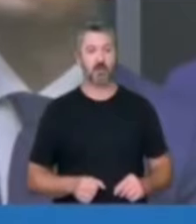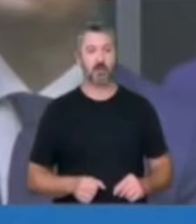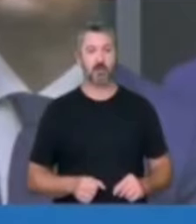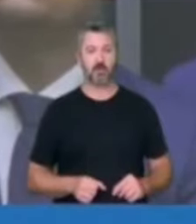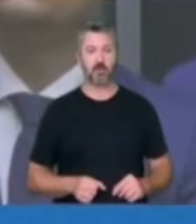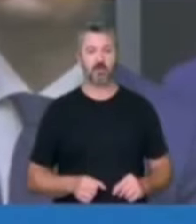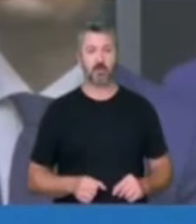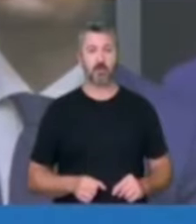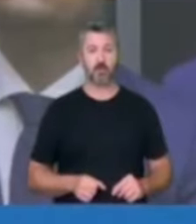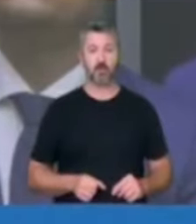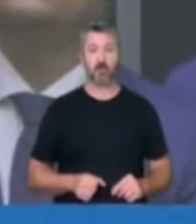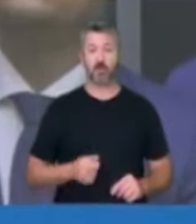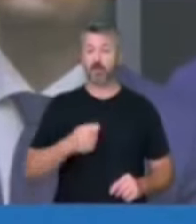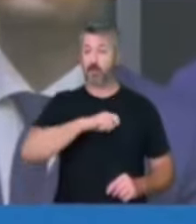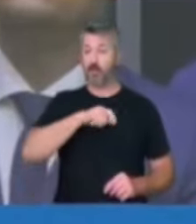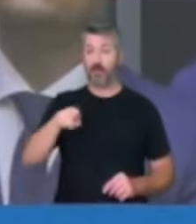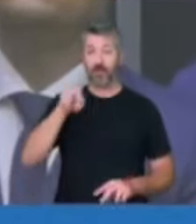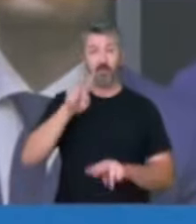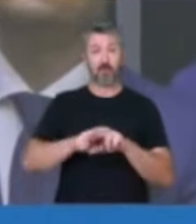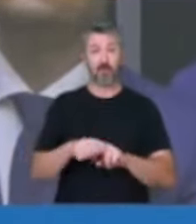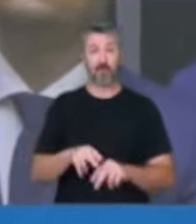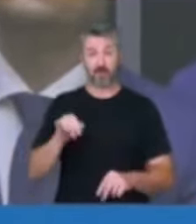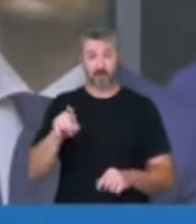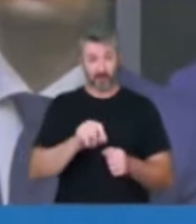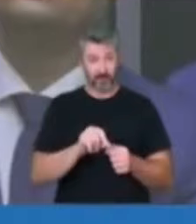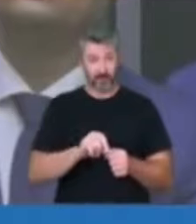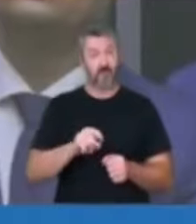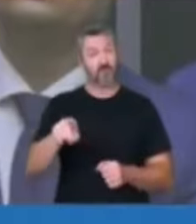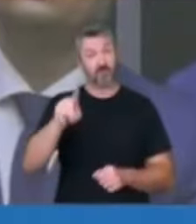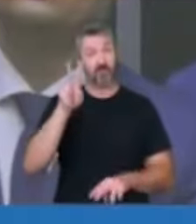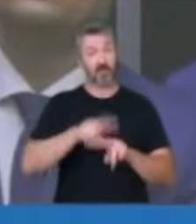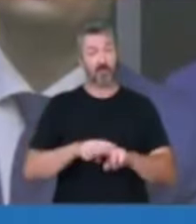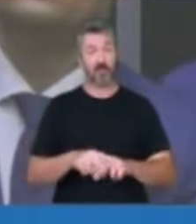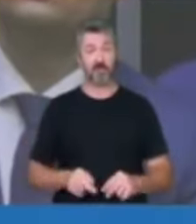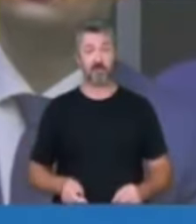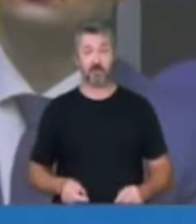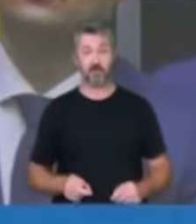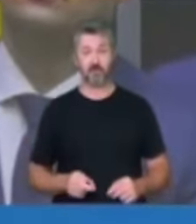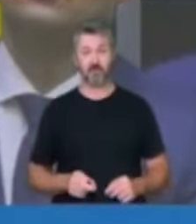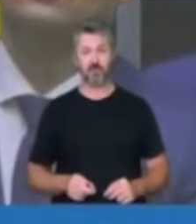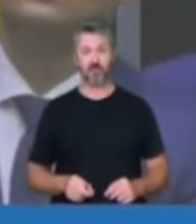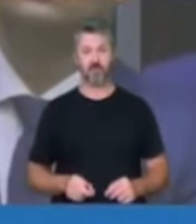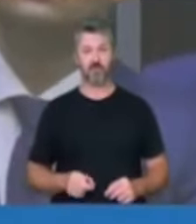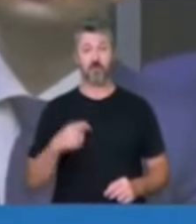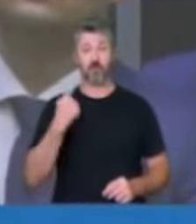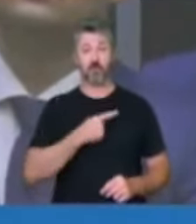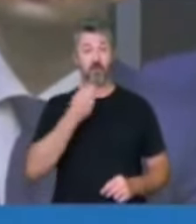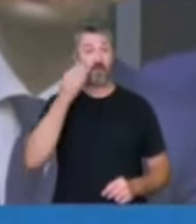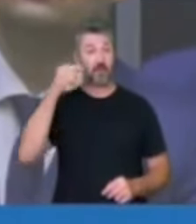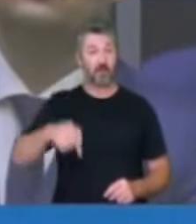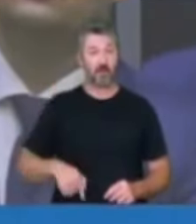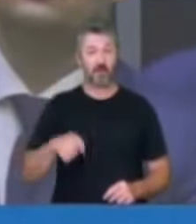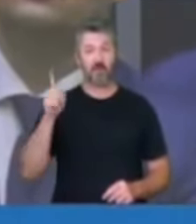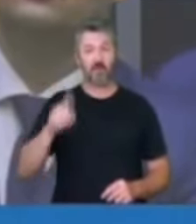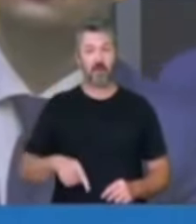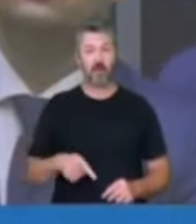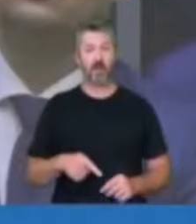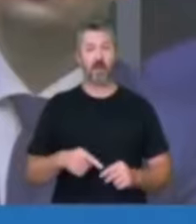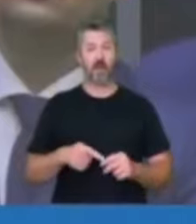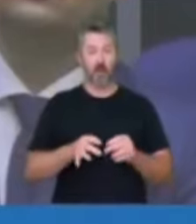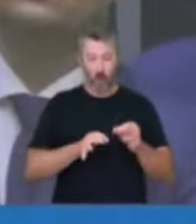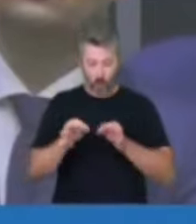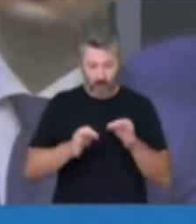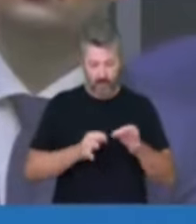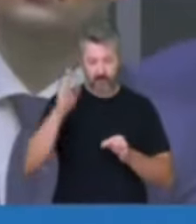pra cadeia delegado se você fizer isso você vai pra cadeia Então o que a gente tá tentando aqui é botar o trilho o Brasil nos